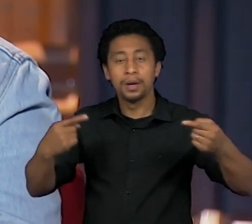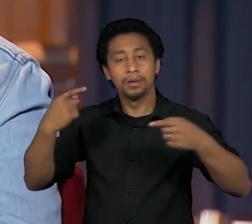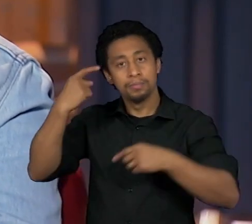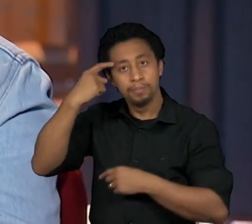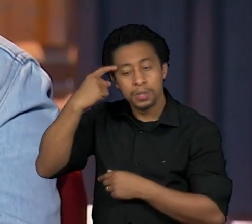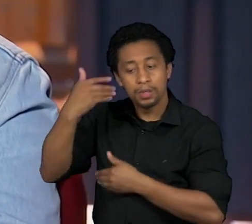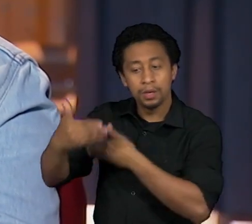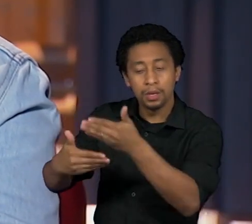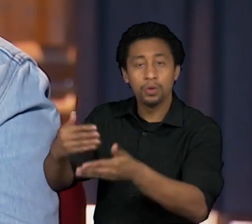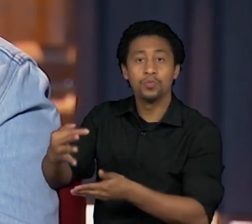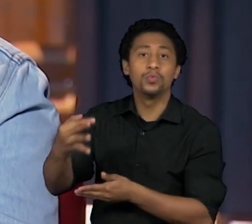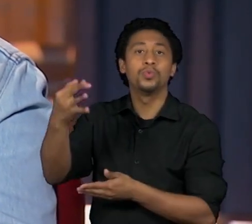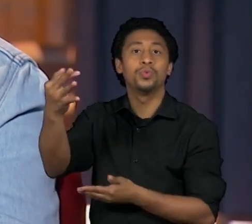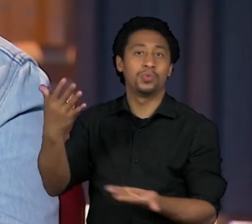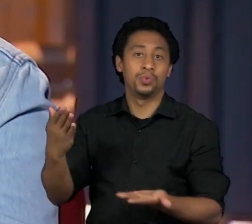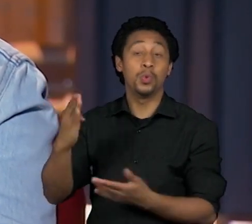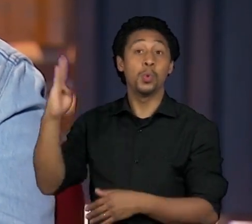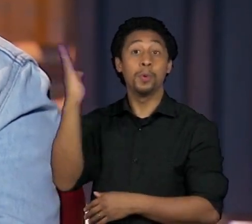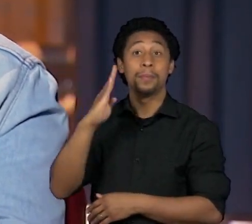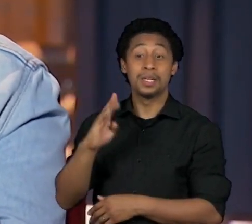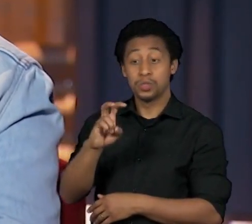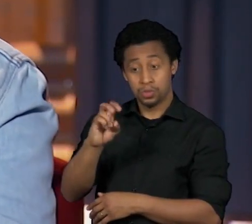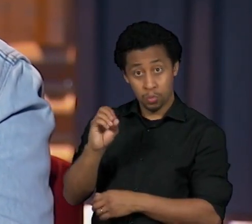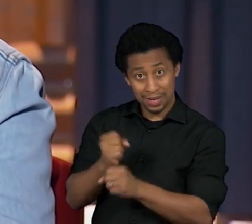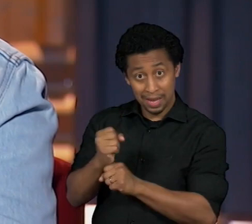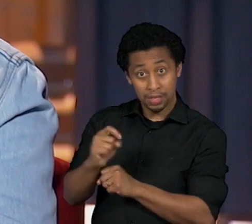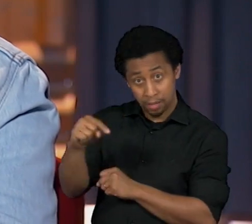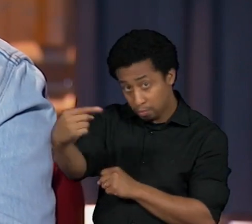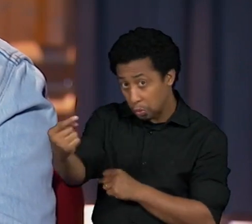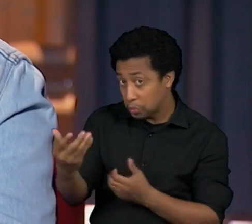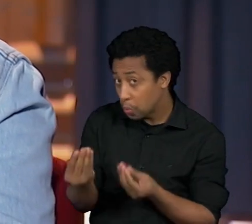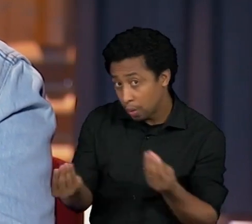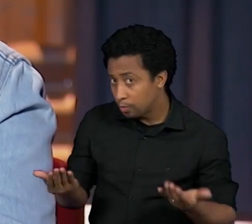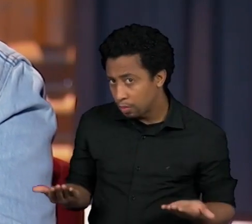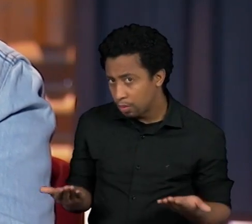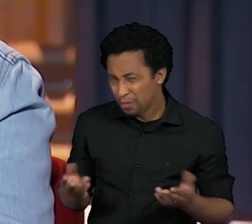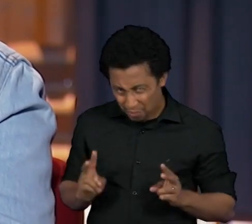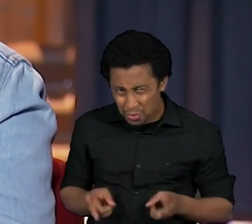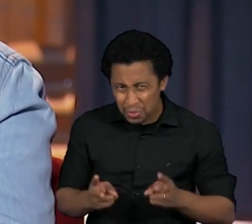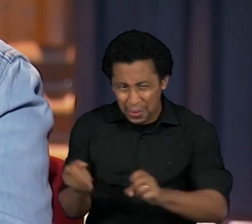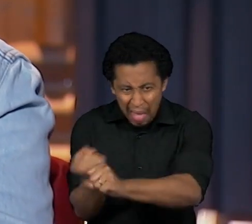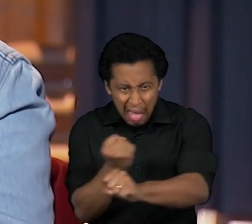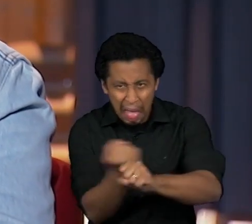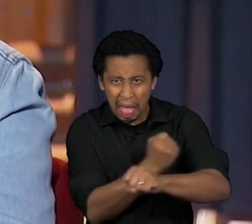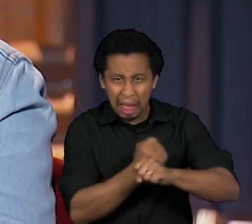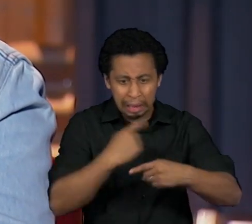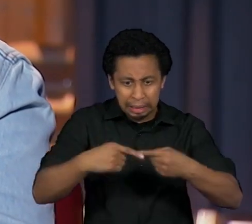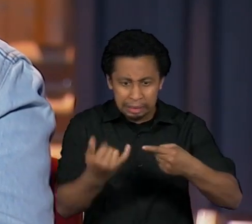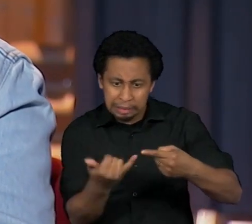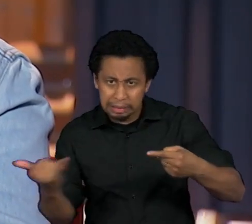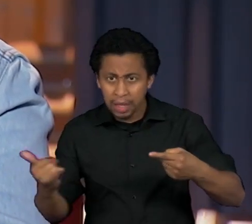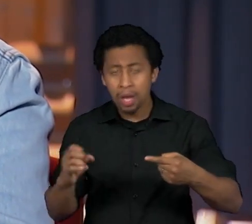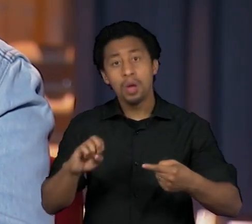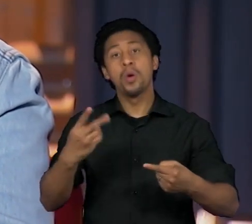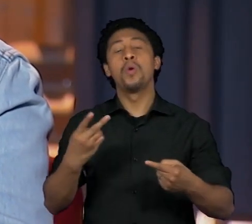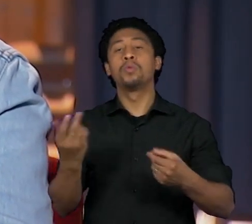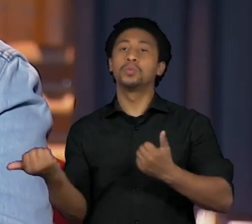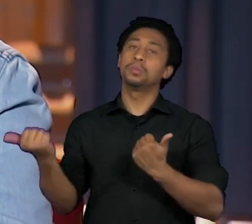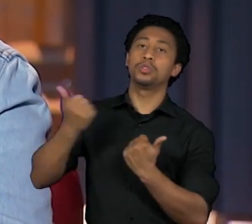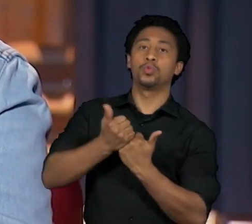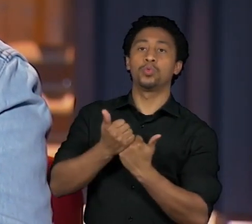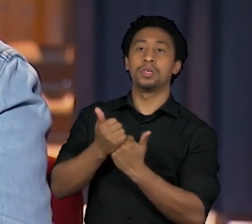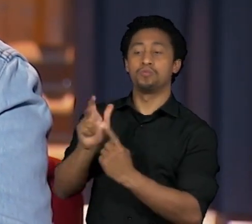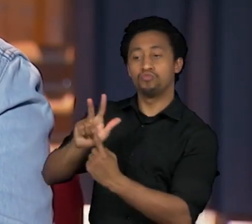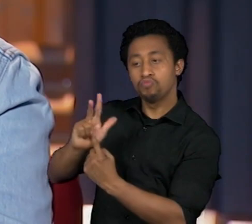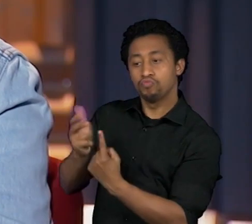pensar o Brasil daqui a 50 anos. A gente quer mais hidrelétrica, quer fazer várias na Amazônia, ou a gente precisa pensar em solar, em eólica e outras formas de